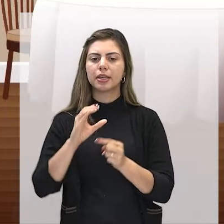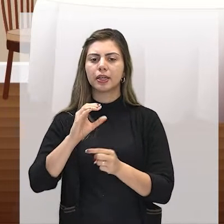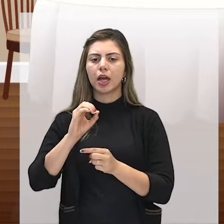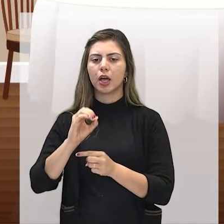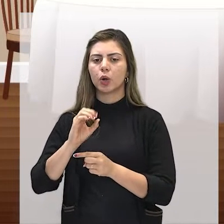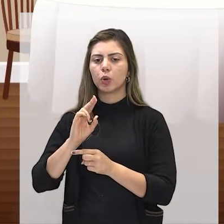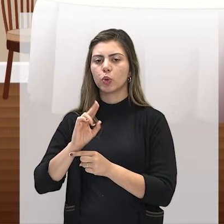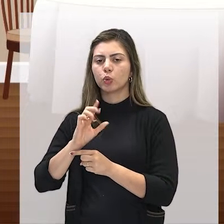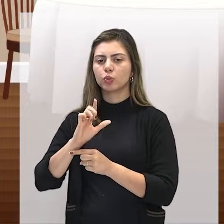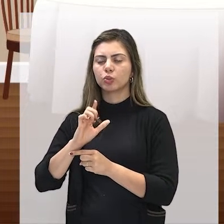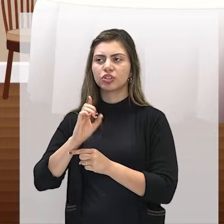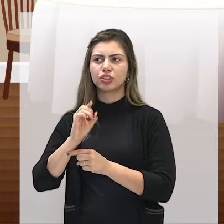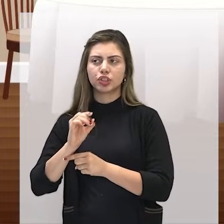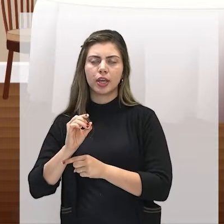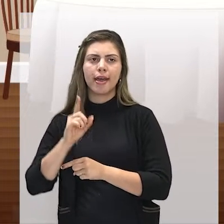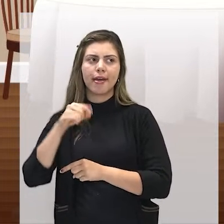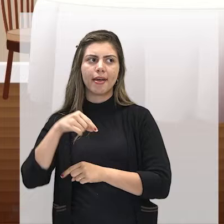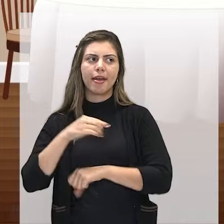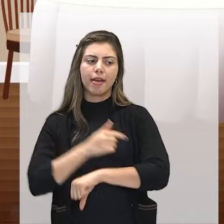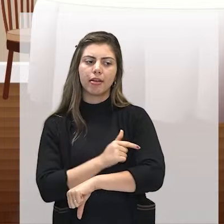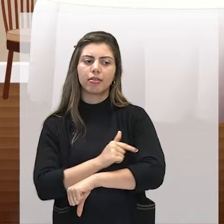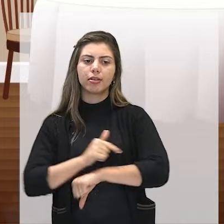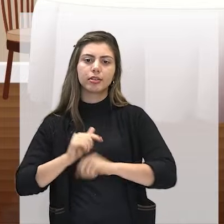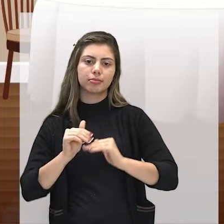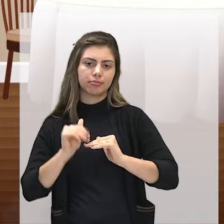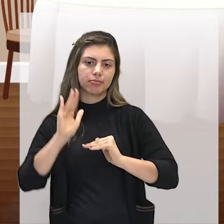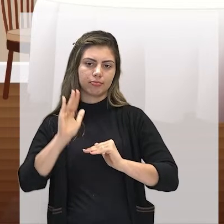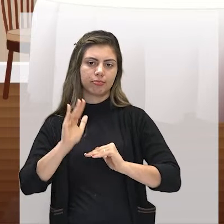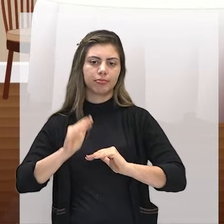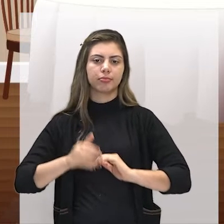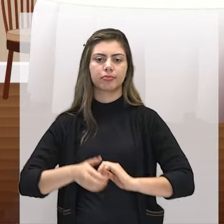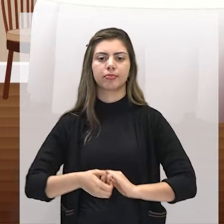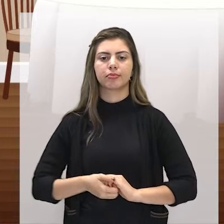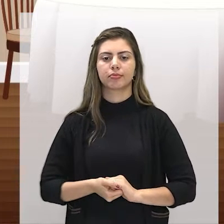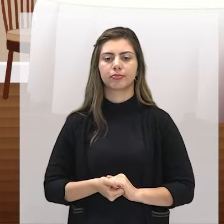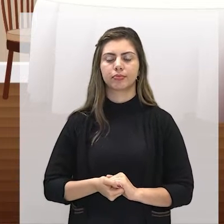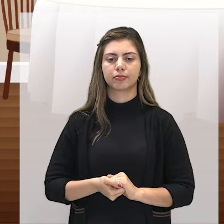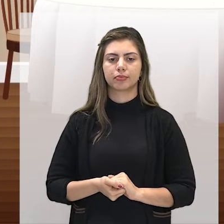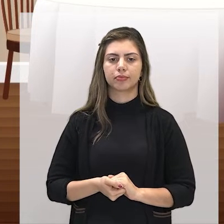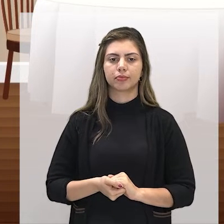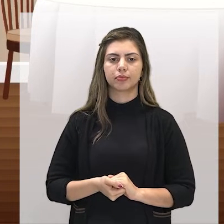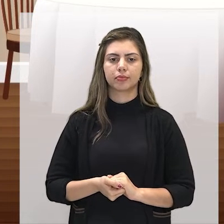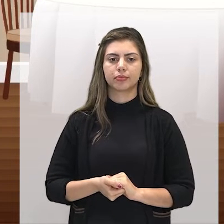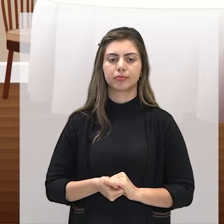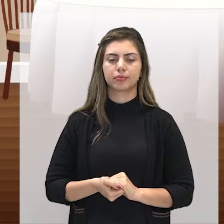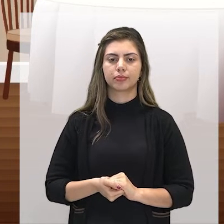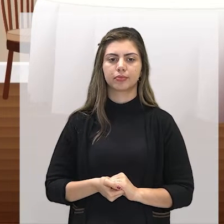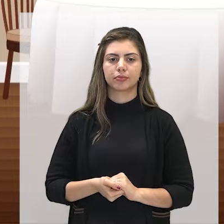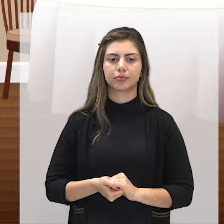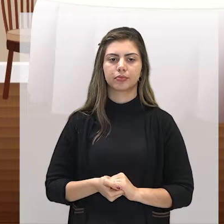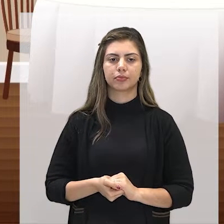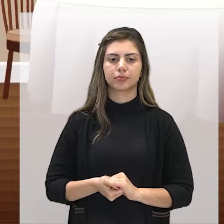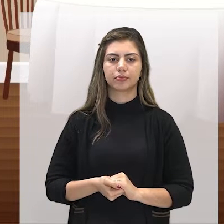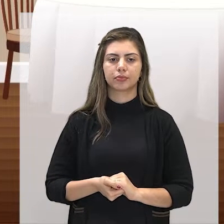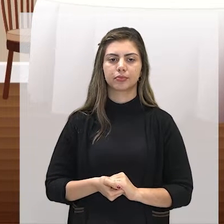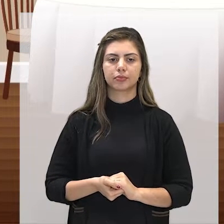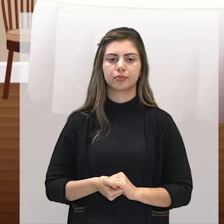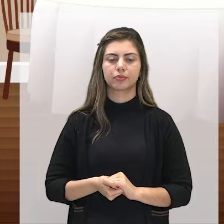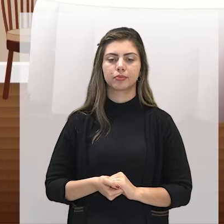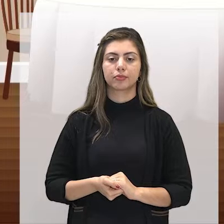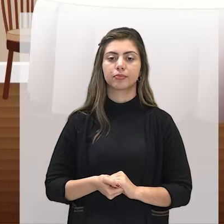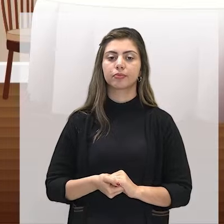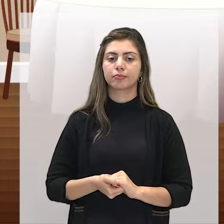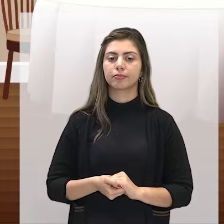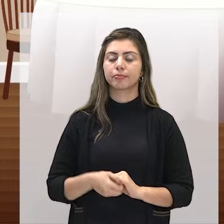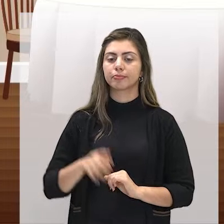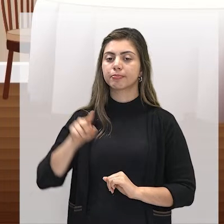mais polida de se pedir algo. Continuando. Please. Could I have some salad, please? A